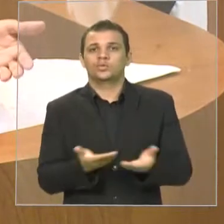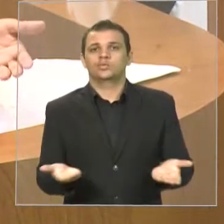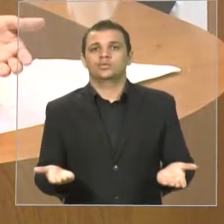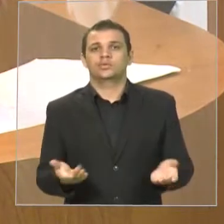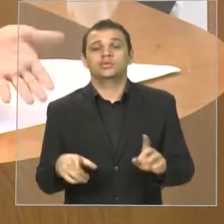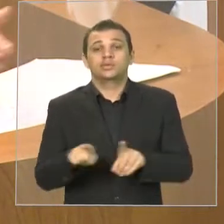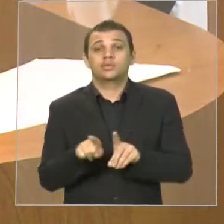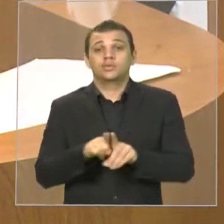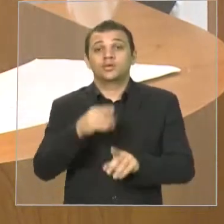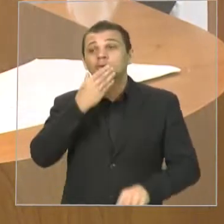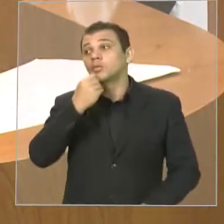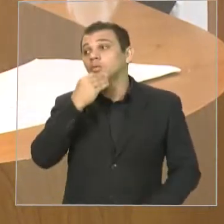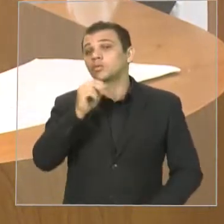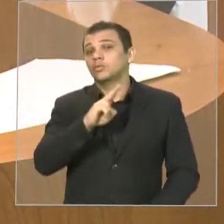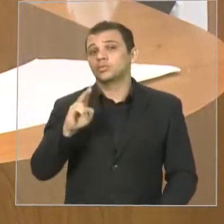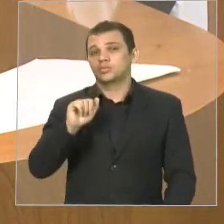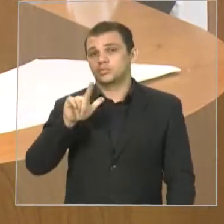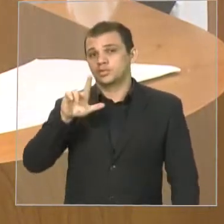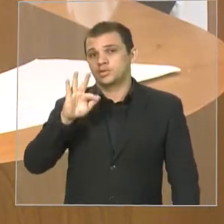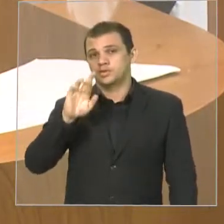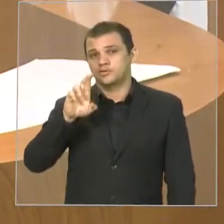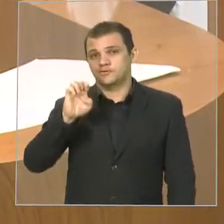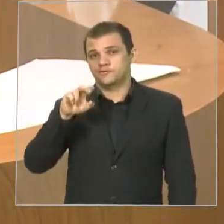para apresentar a documentação.